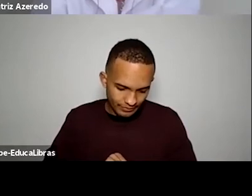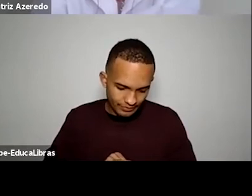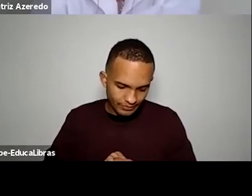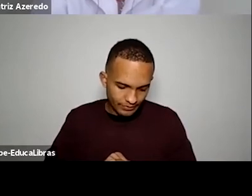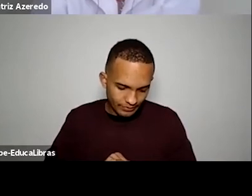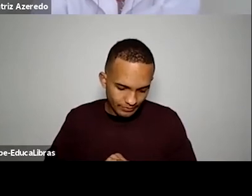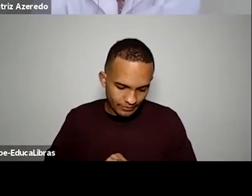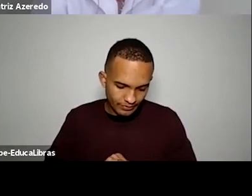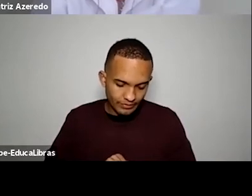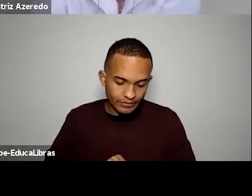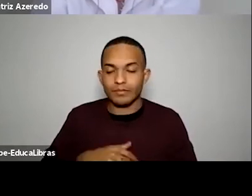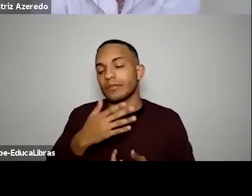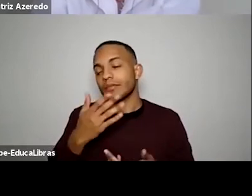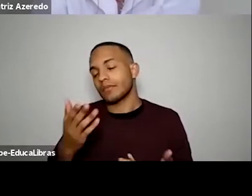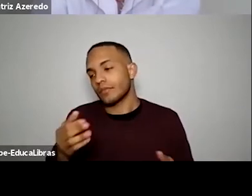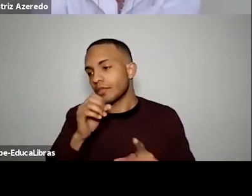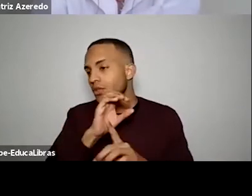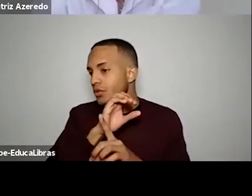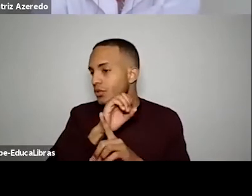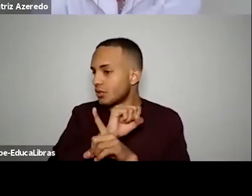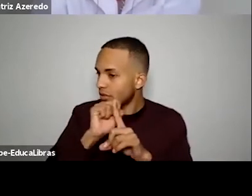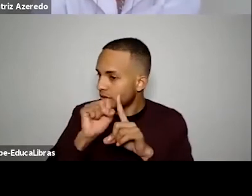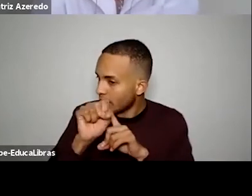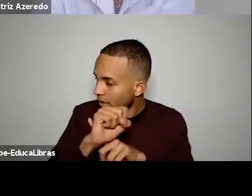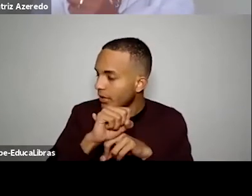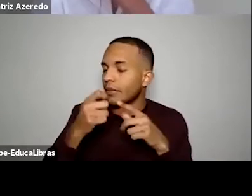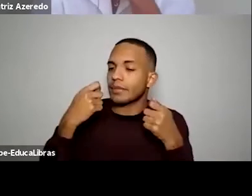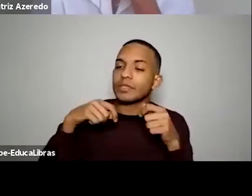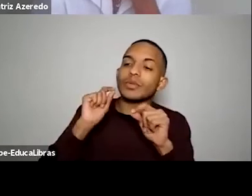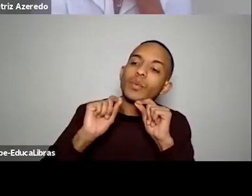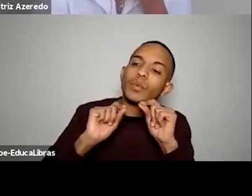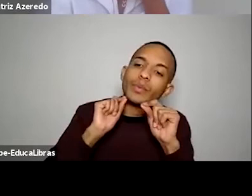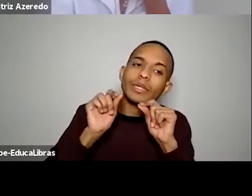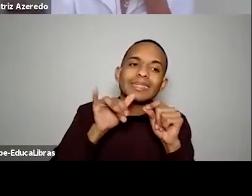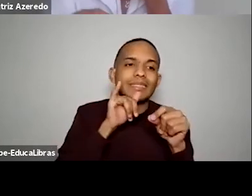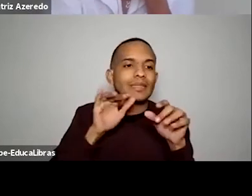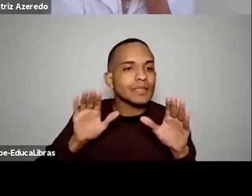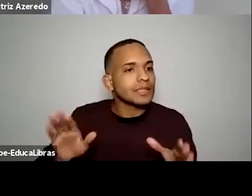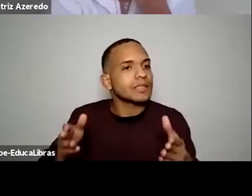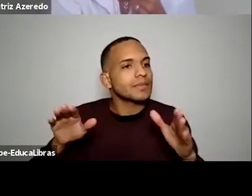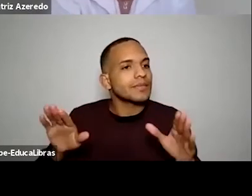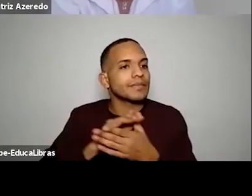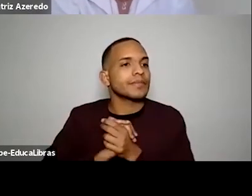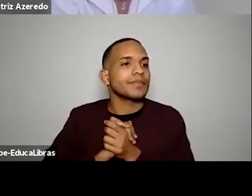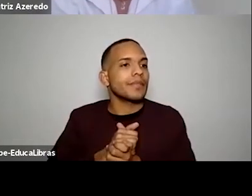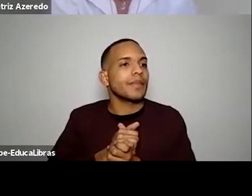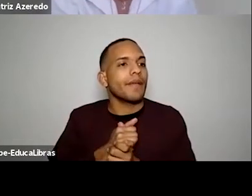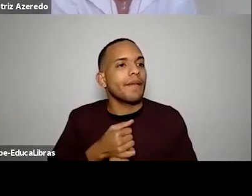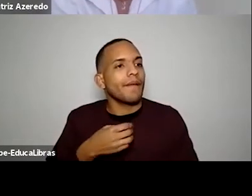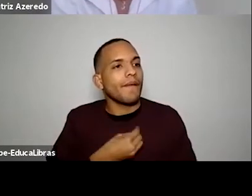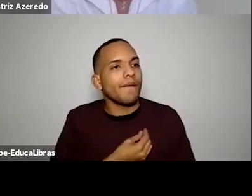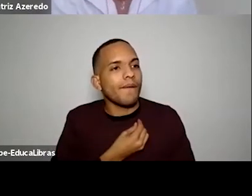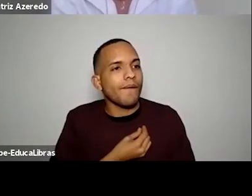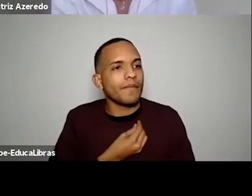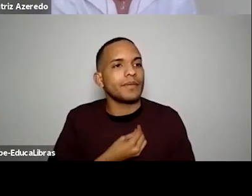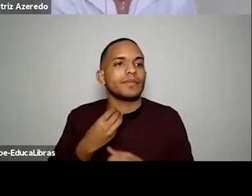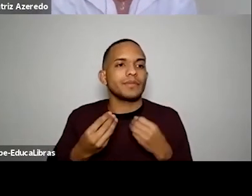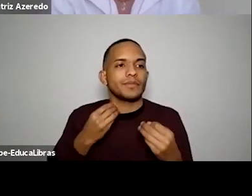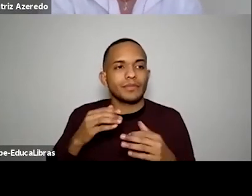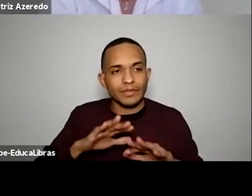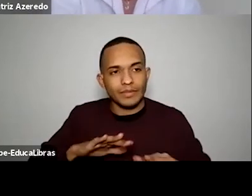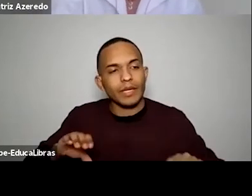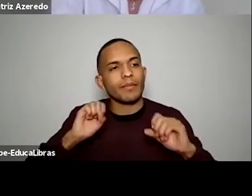ruim. Então, a sociedade civil, ela tem que empurrar, quer dizer, mesmo o governo empurrar com condições, com ações que